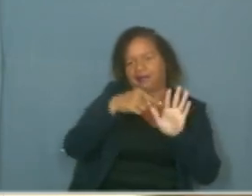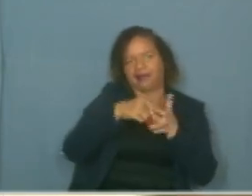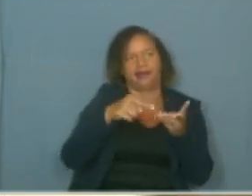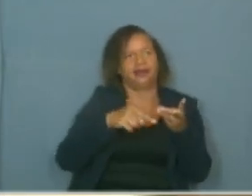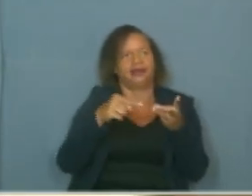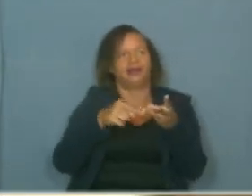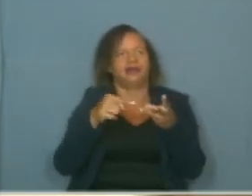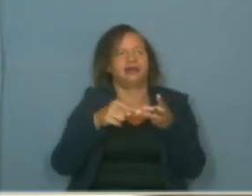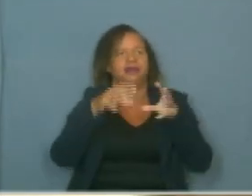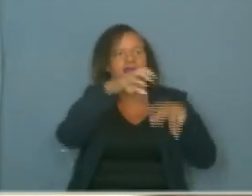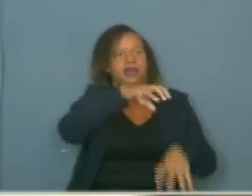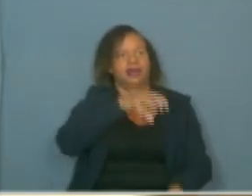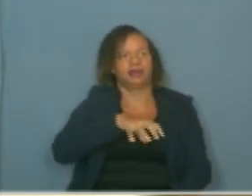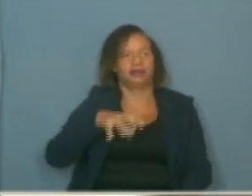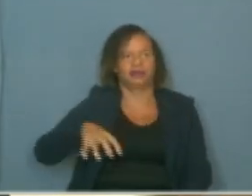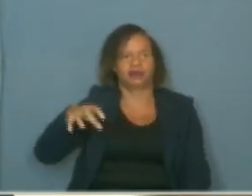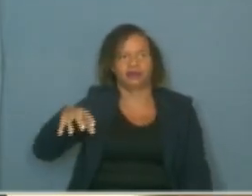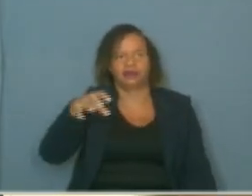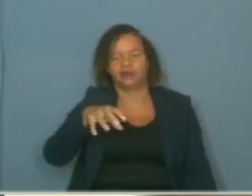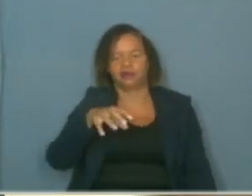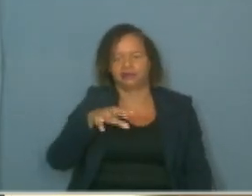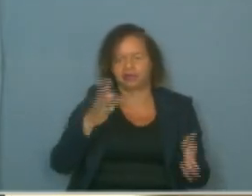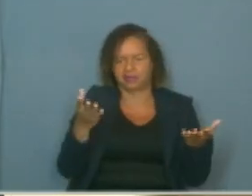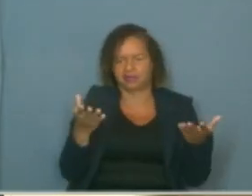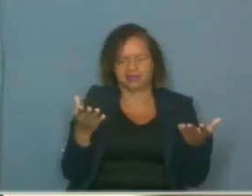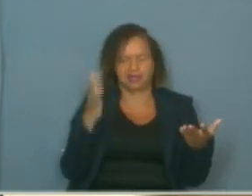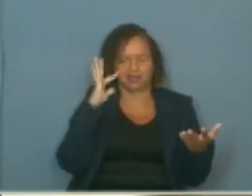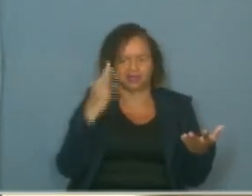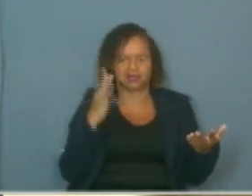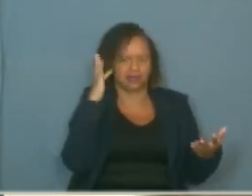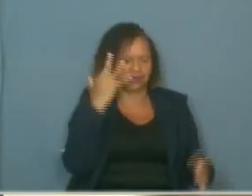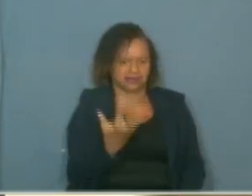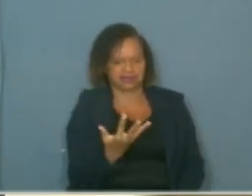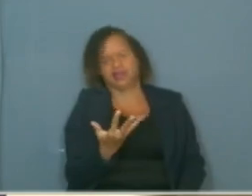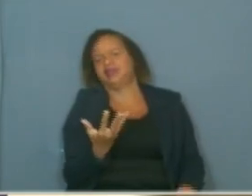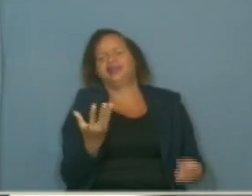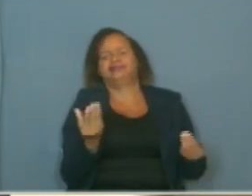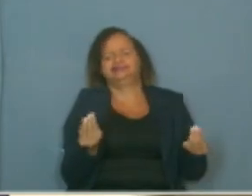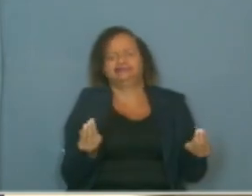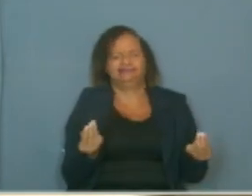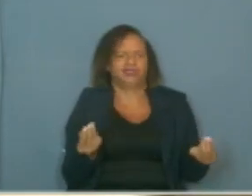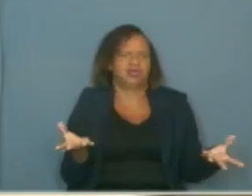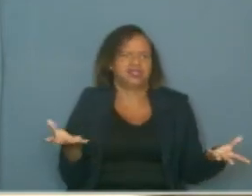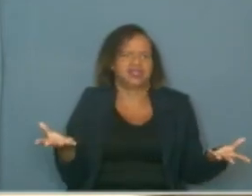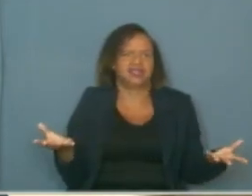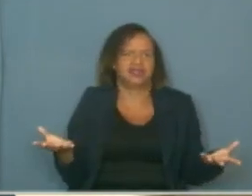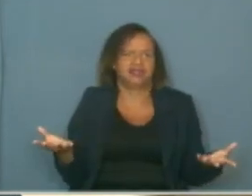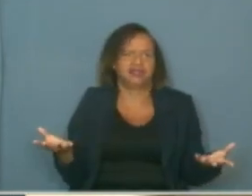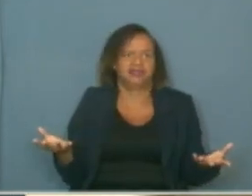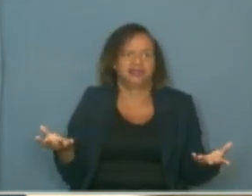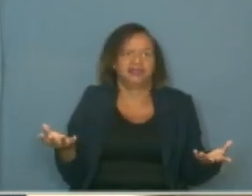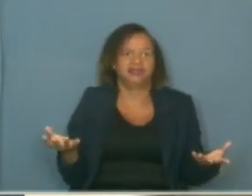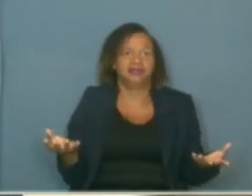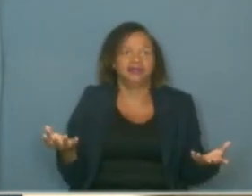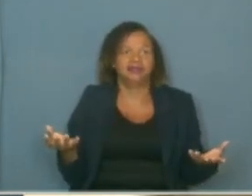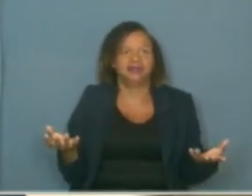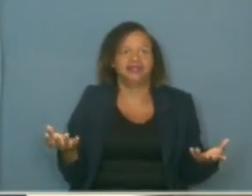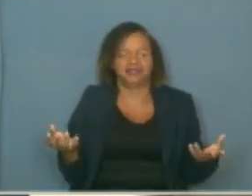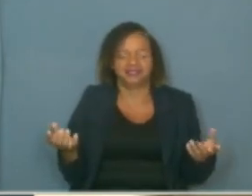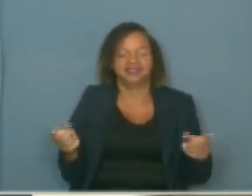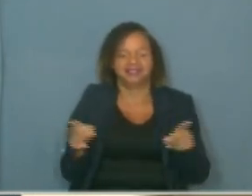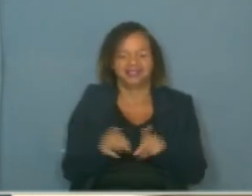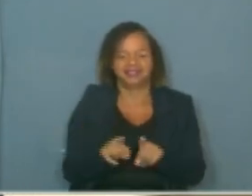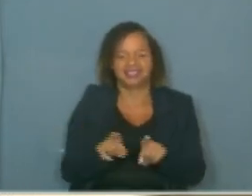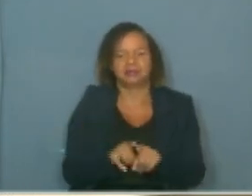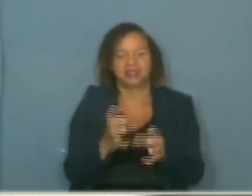questões como território possam ser definidoras diante de uma situação em que uma pessoa pode ir para a cadeia ou pode permanecer livre.